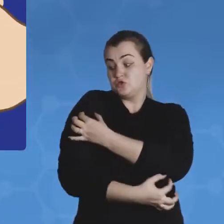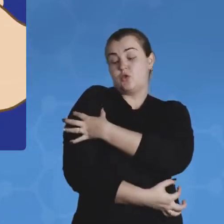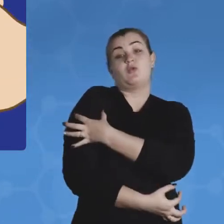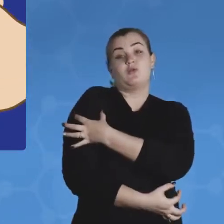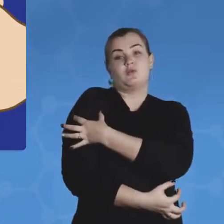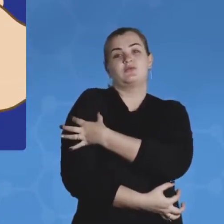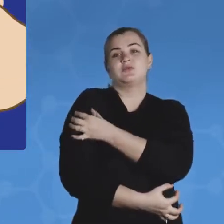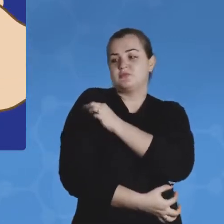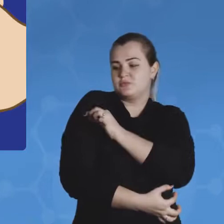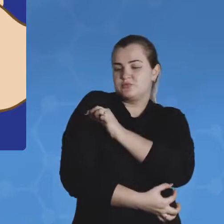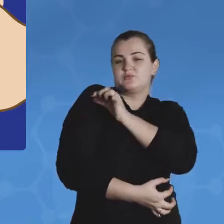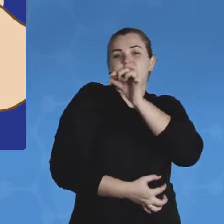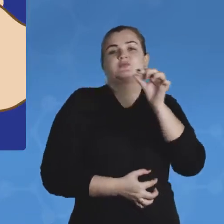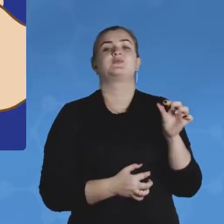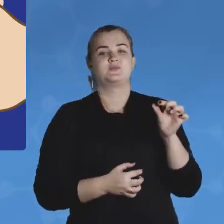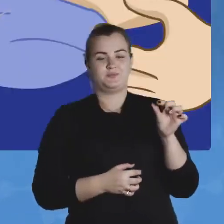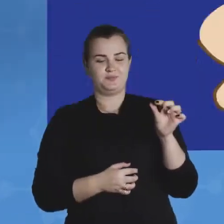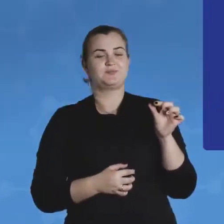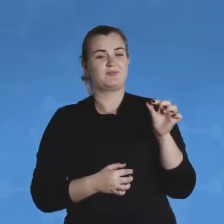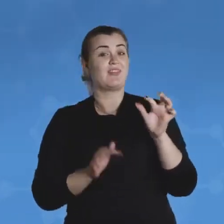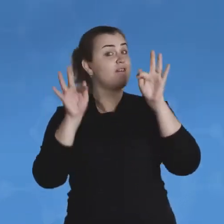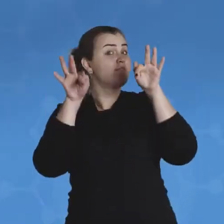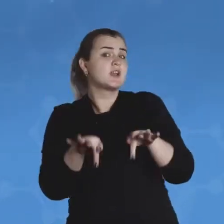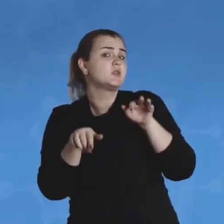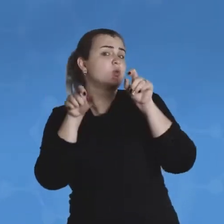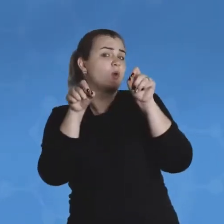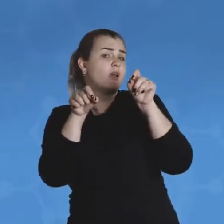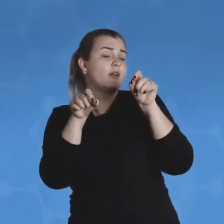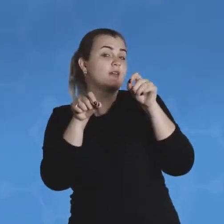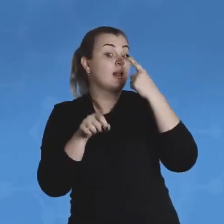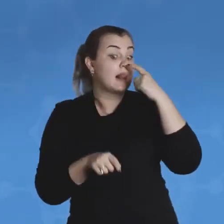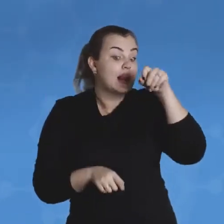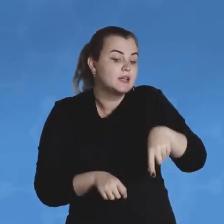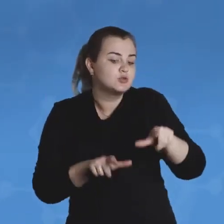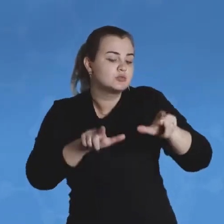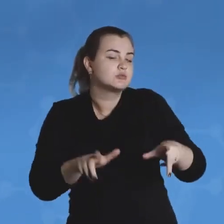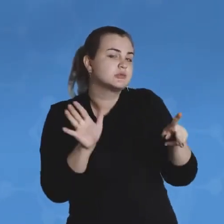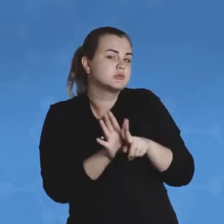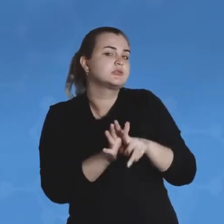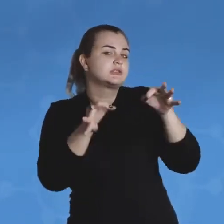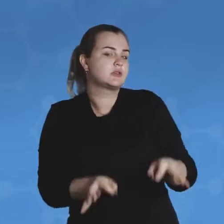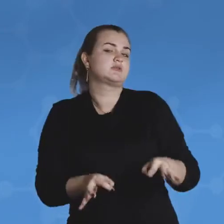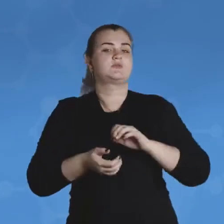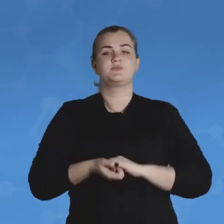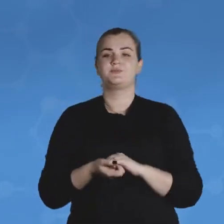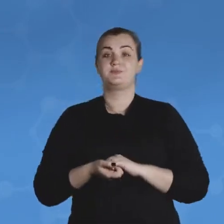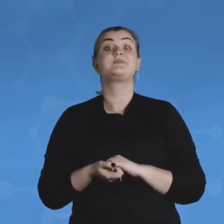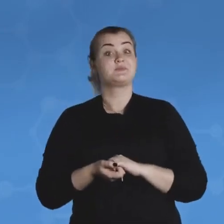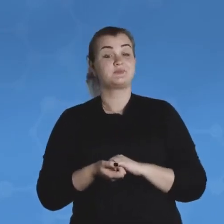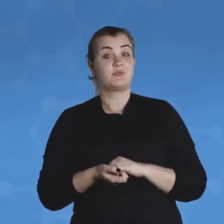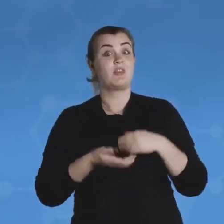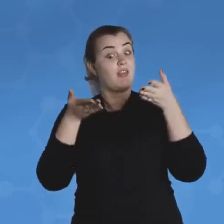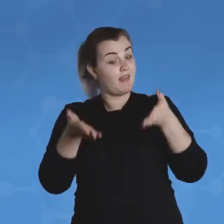e remova a agulha suavemente. E, no final, descarte o material em recipiente próprio. Estes são